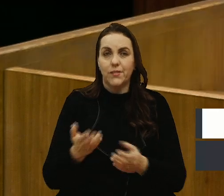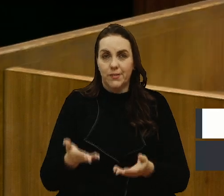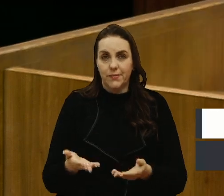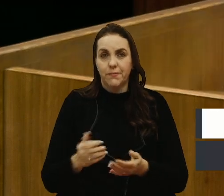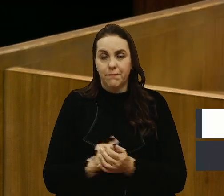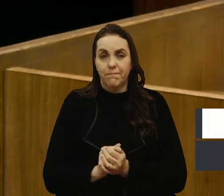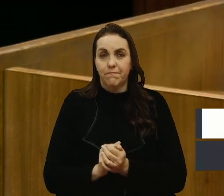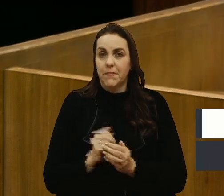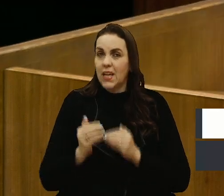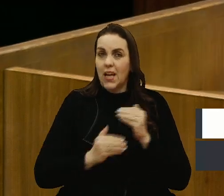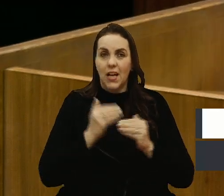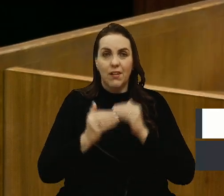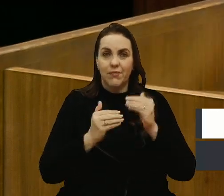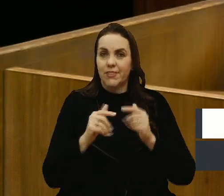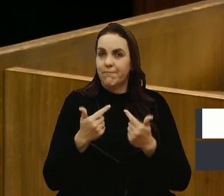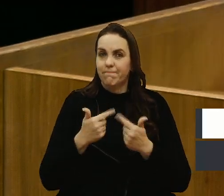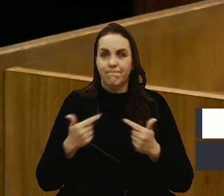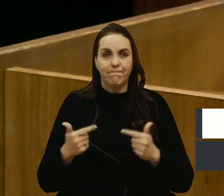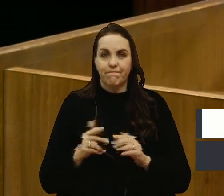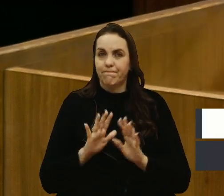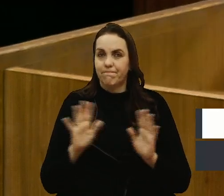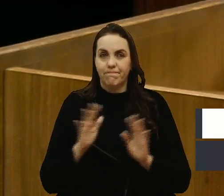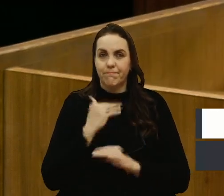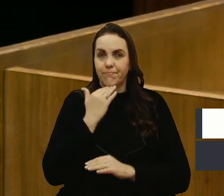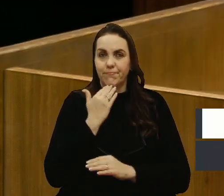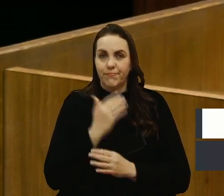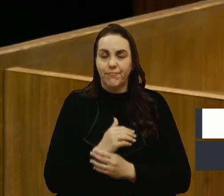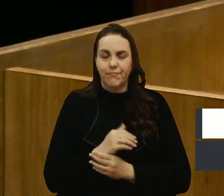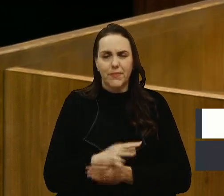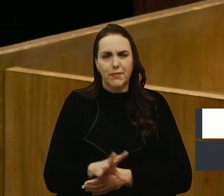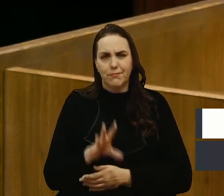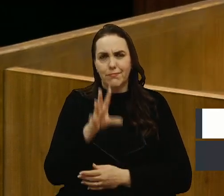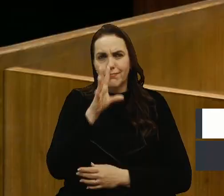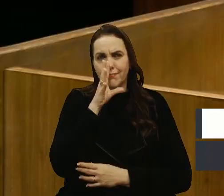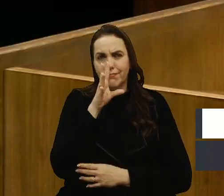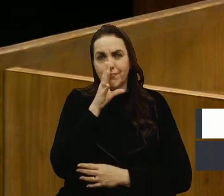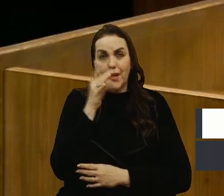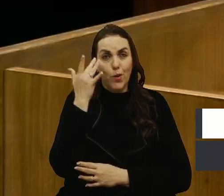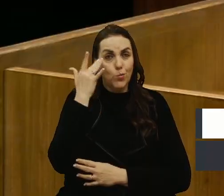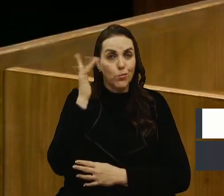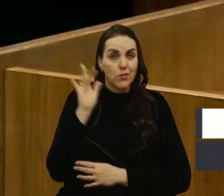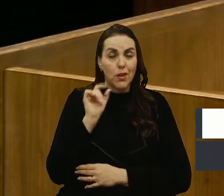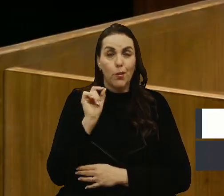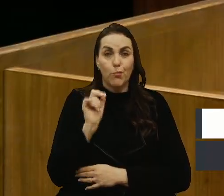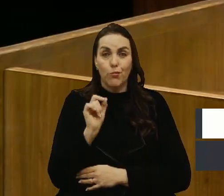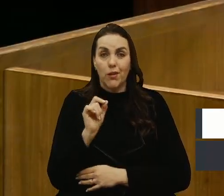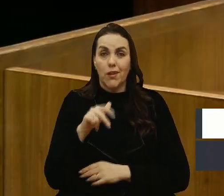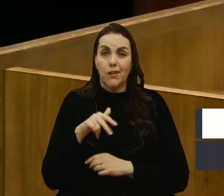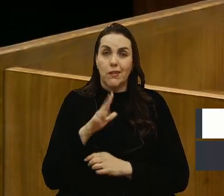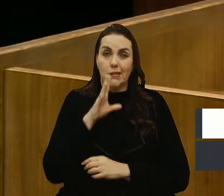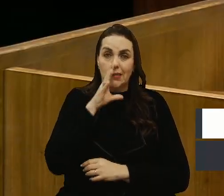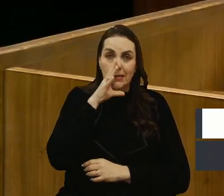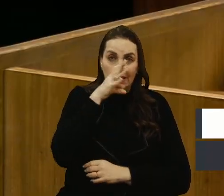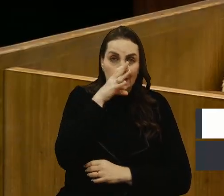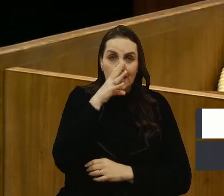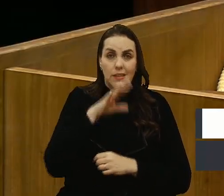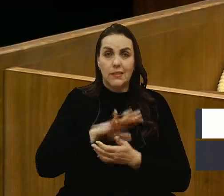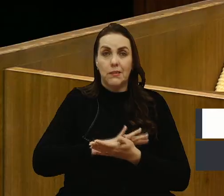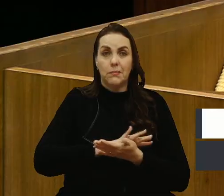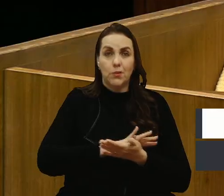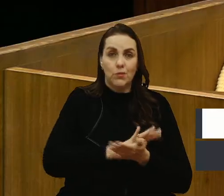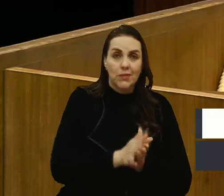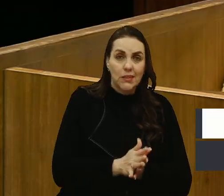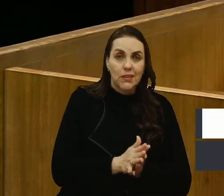não avança. É impressionante. Eu não sei se é a resistência, se é o preconceito,